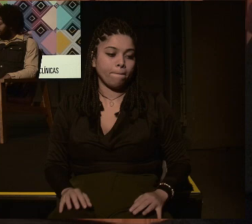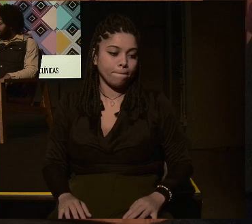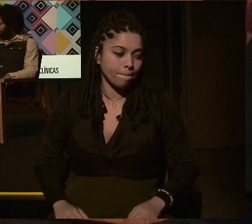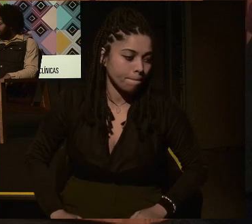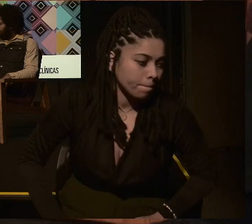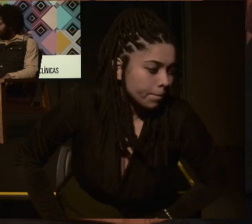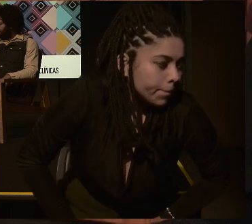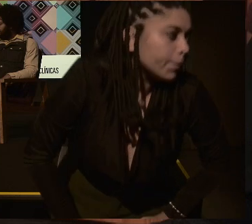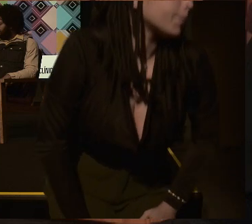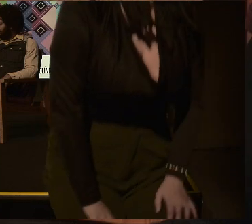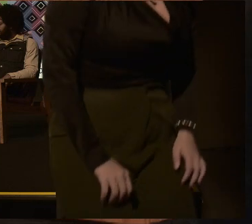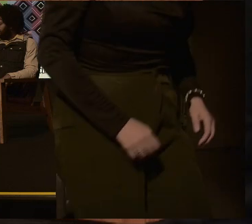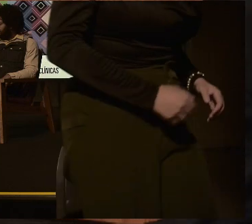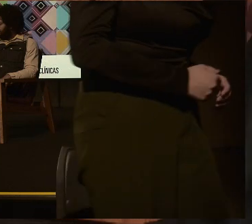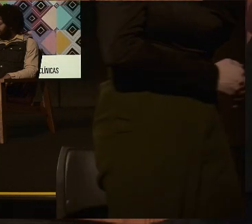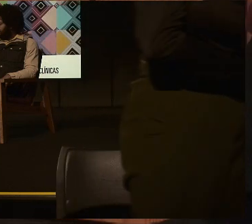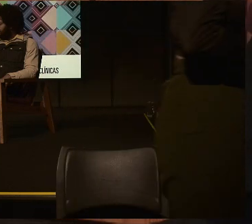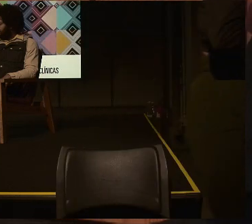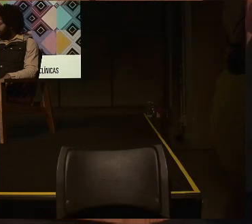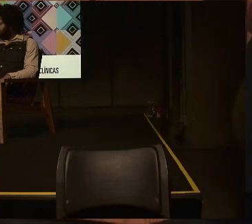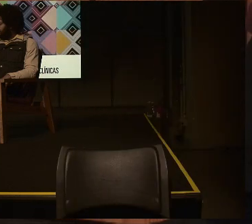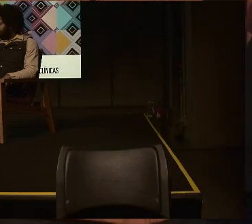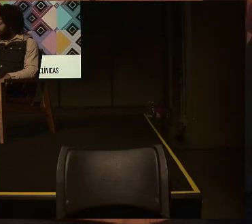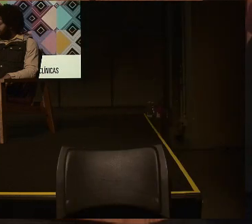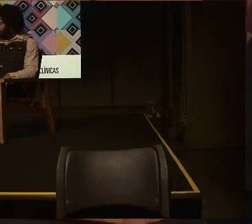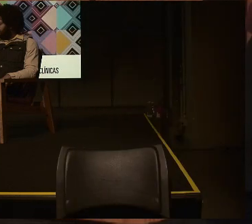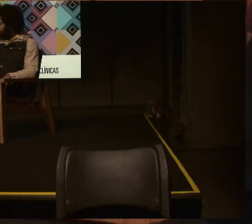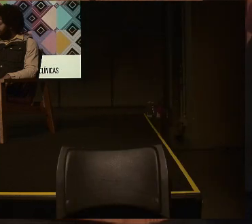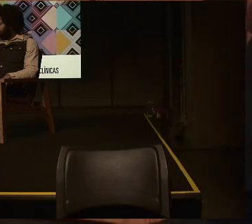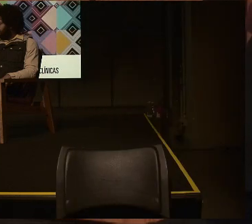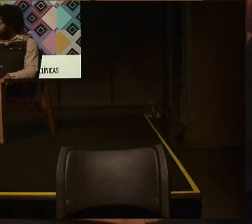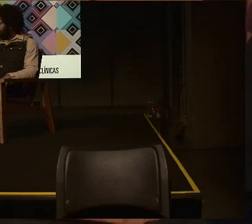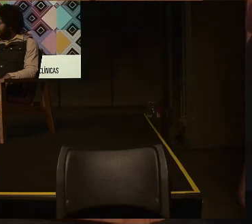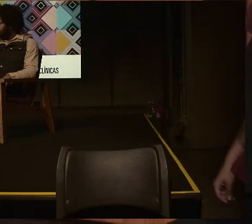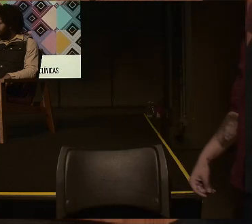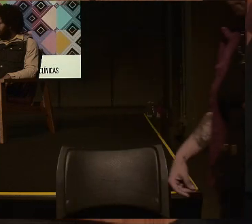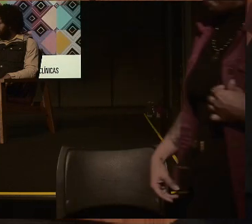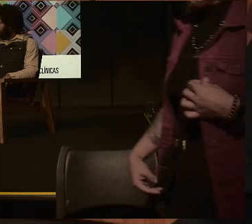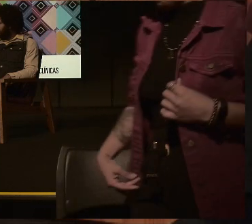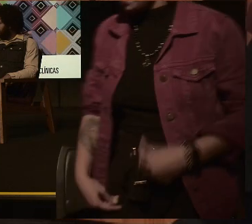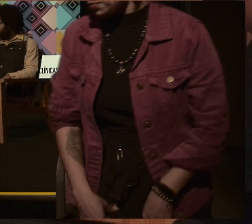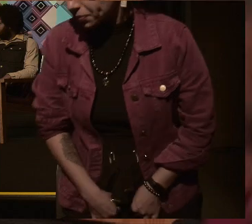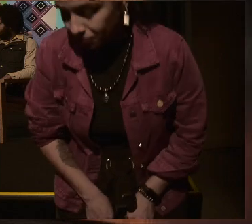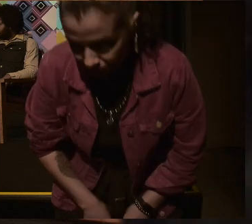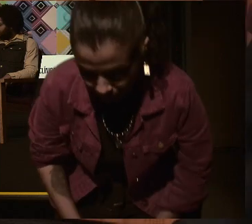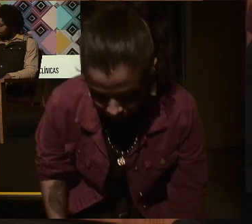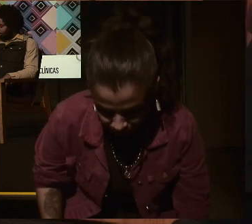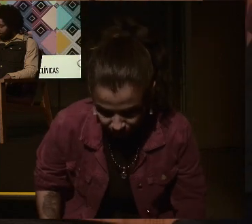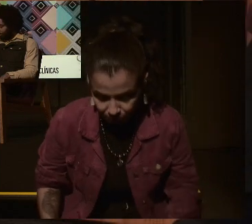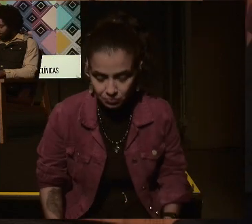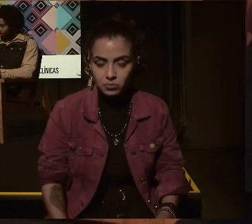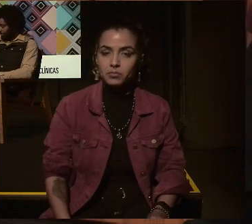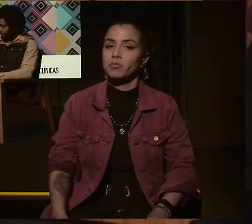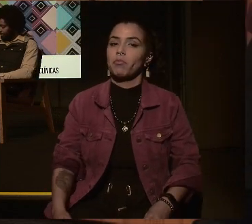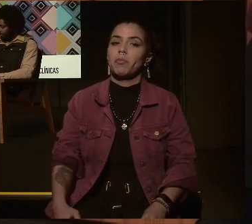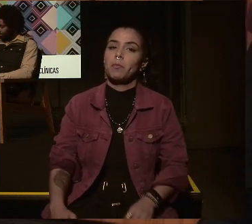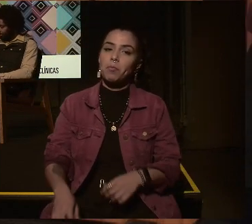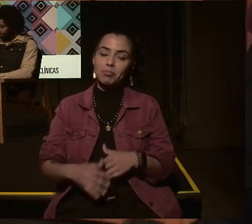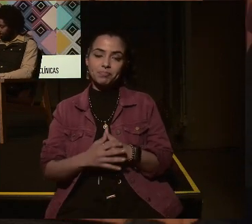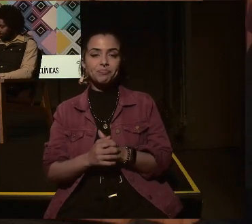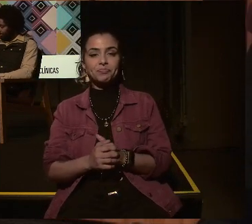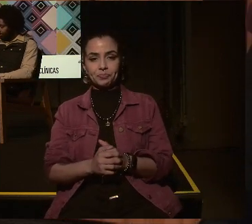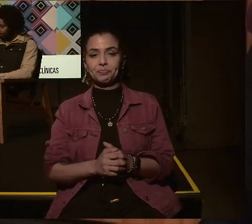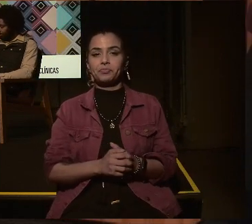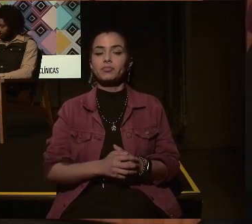Se, eu acho muito interessante o Instituto Ama Psique e Negritude ter um curso de psicologia e relações sociais. Acho